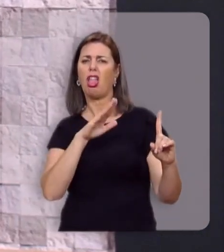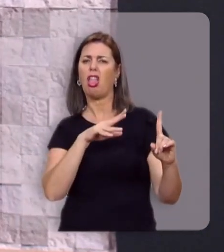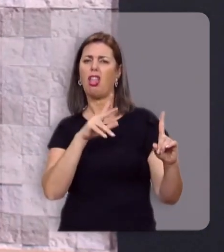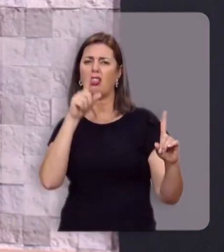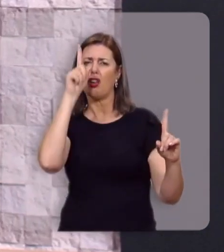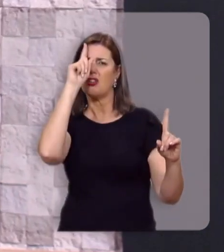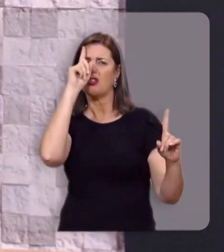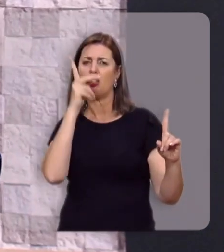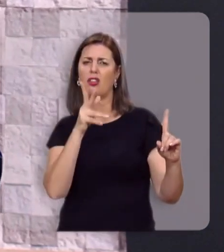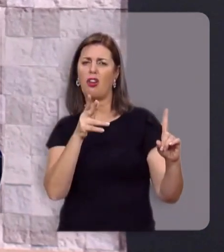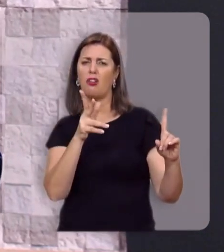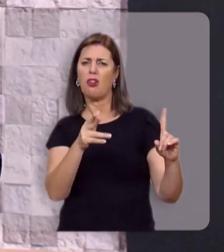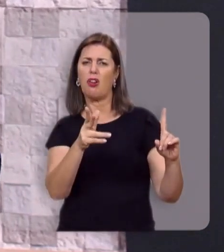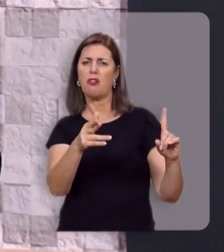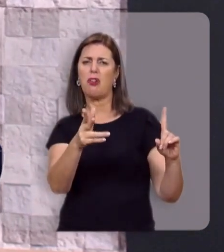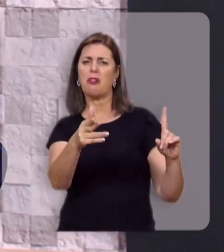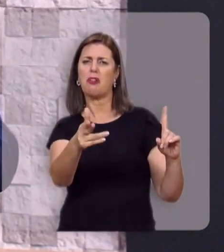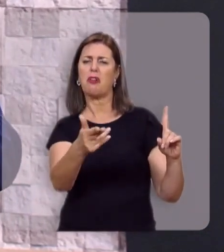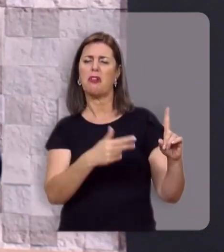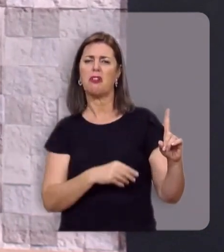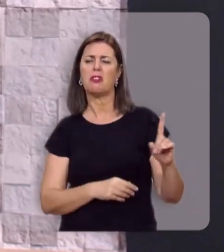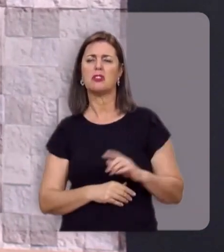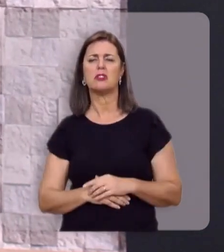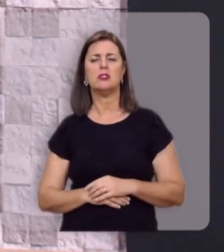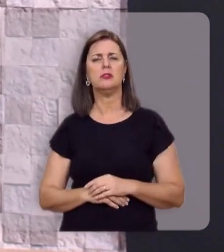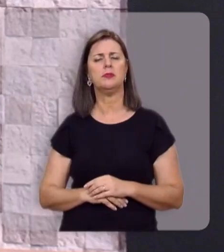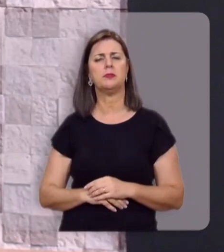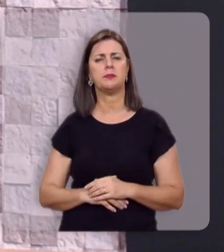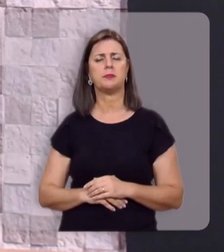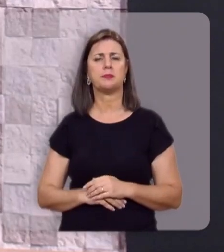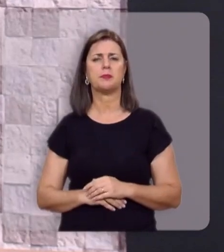numa rotina árida.